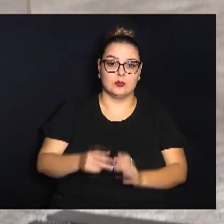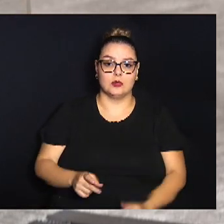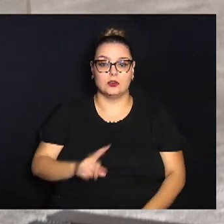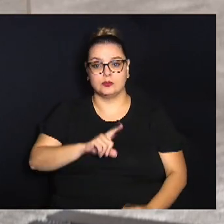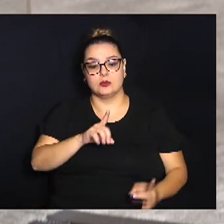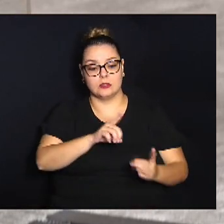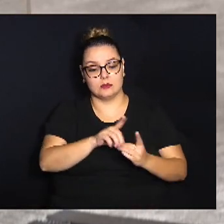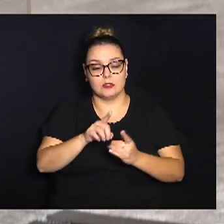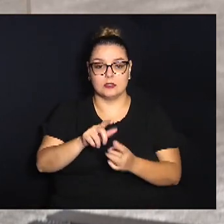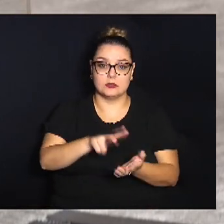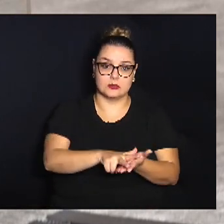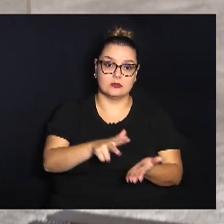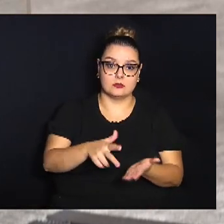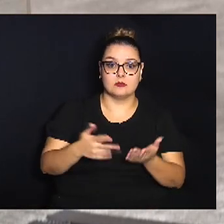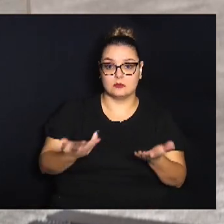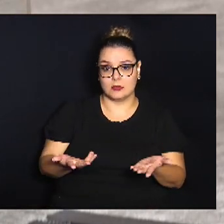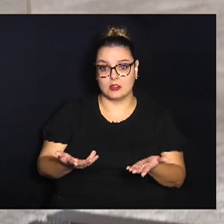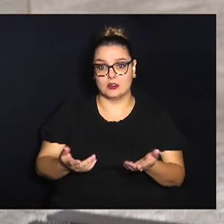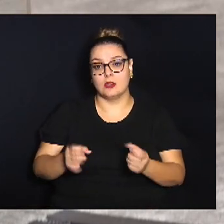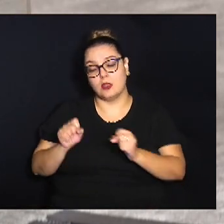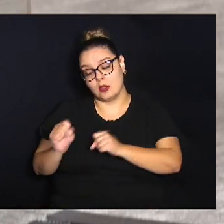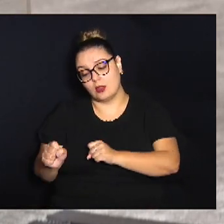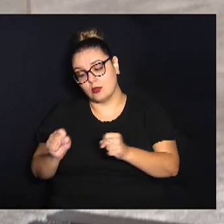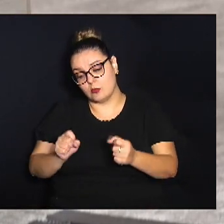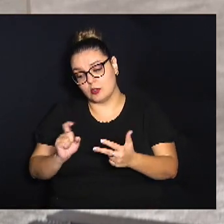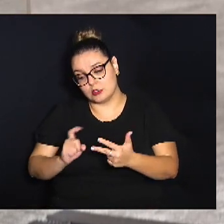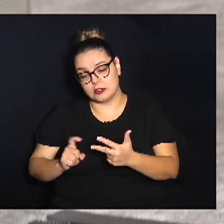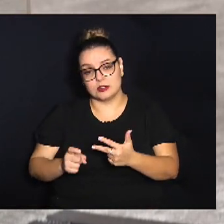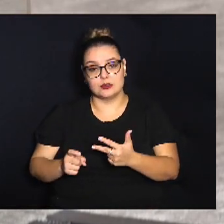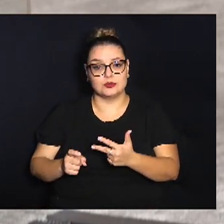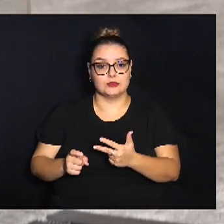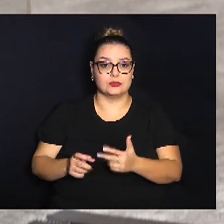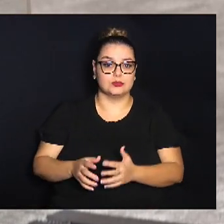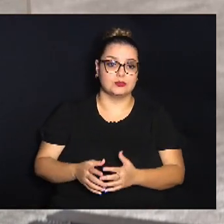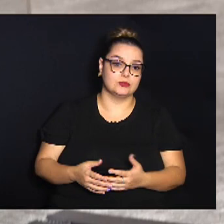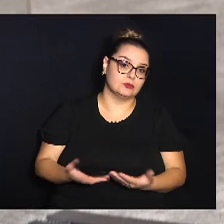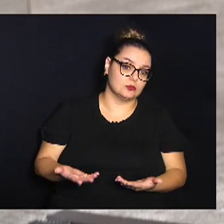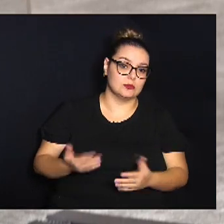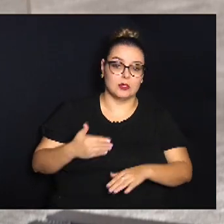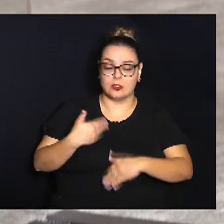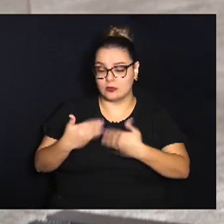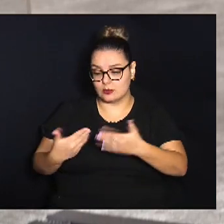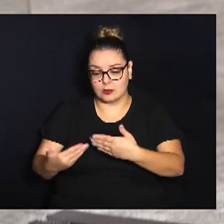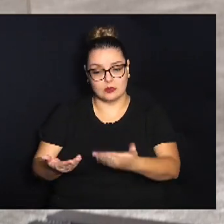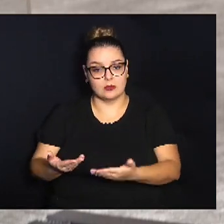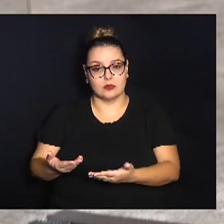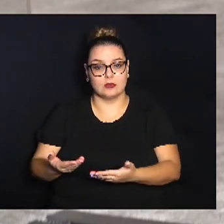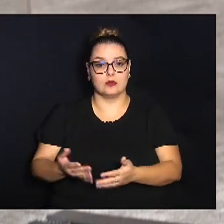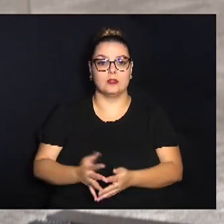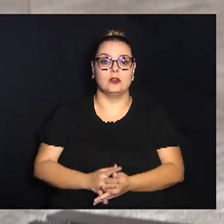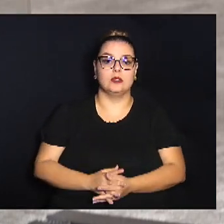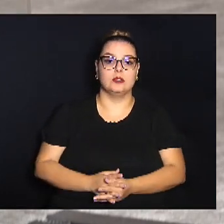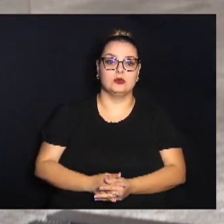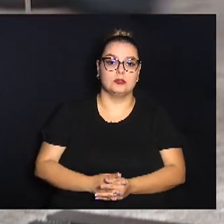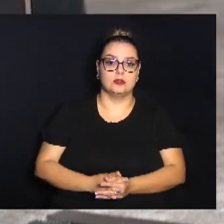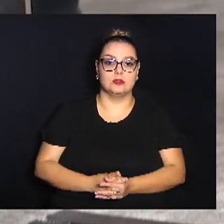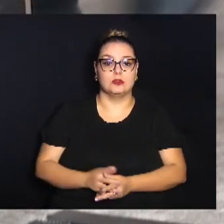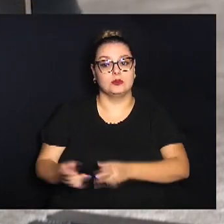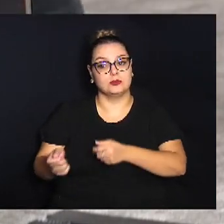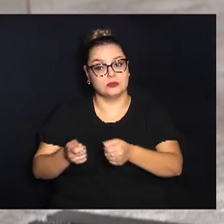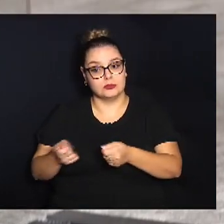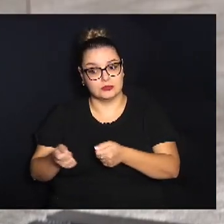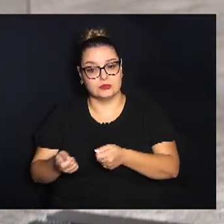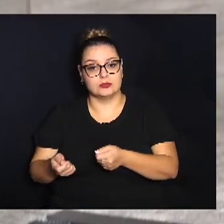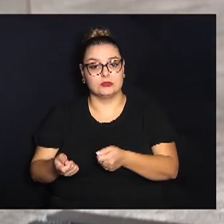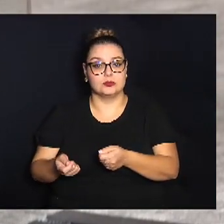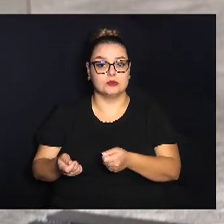essa regulamentação e vai caber ao Poder Executivo colocar em prática isso e medir, né?